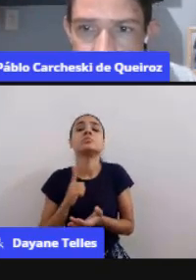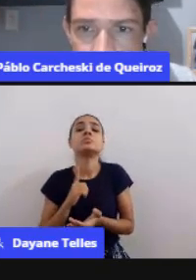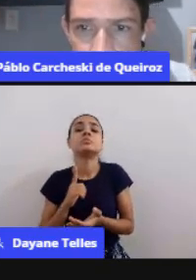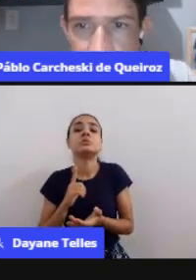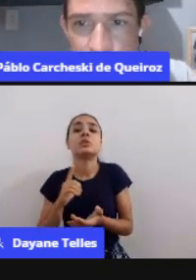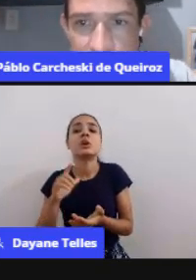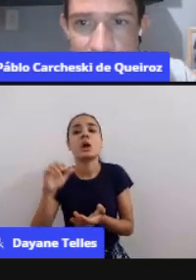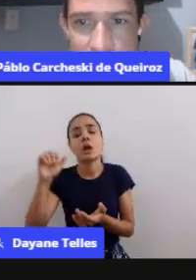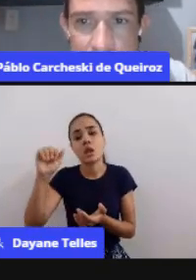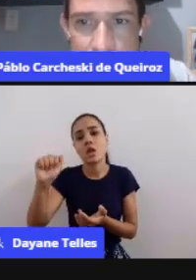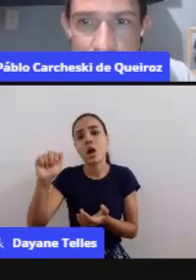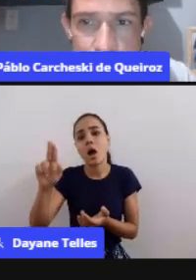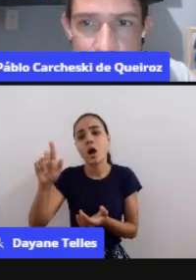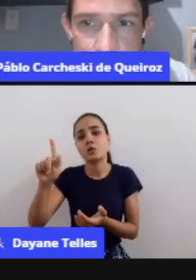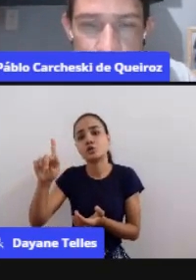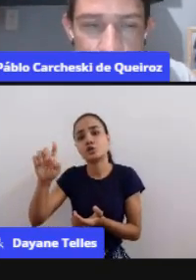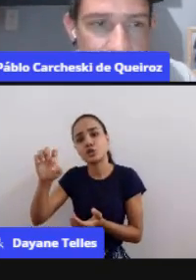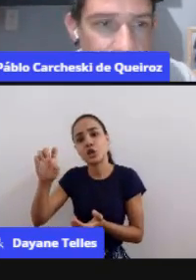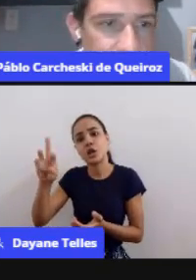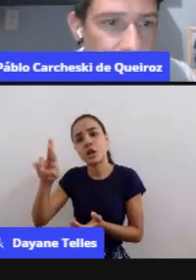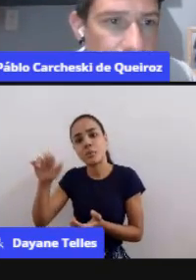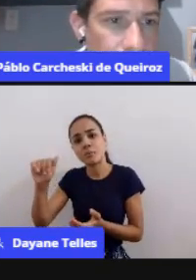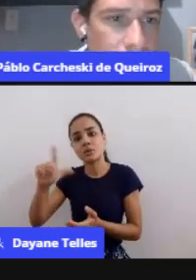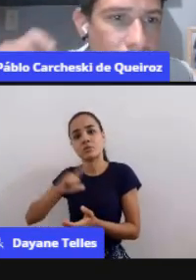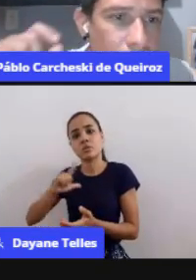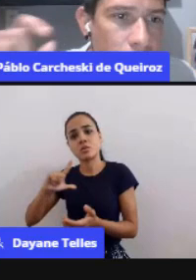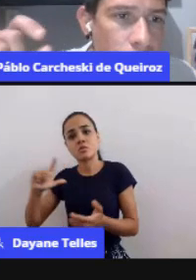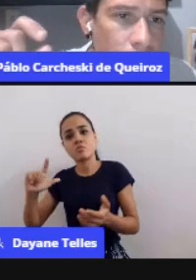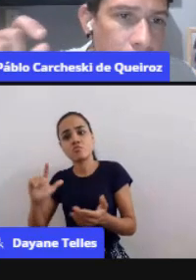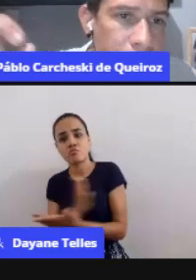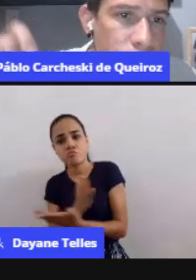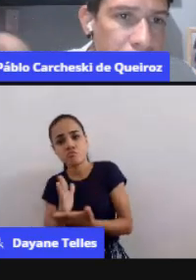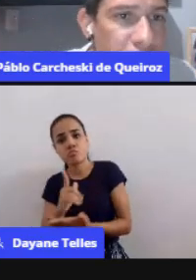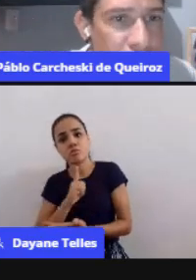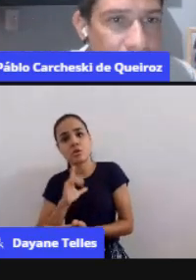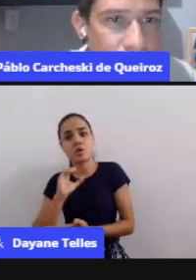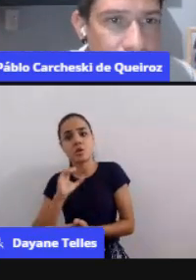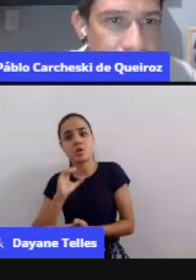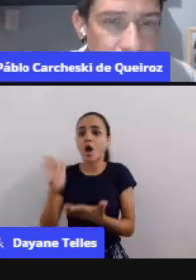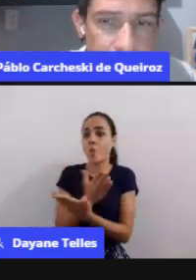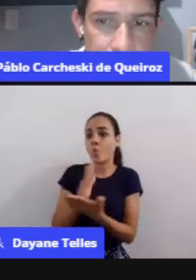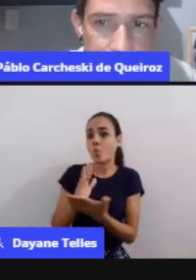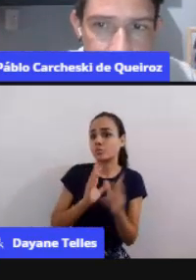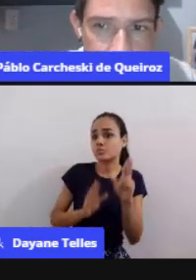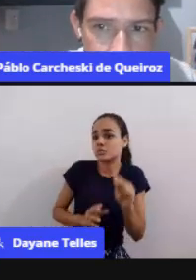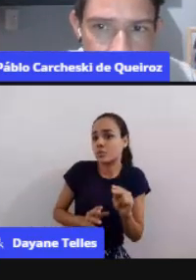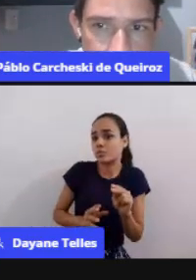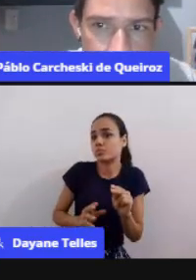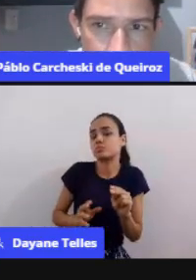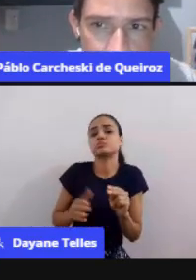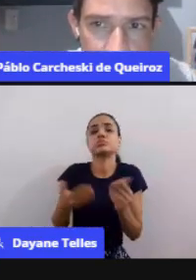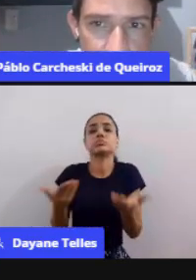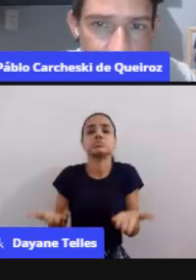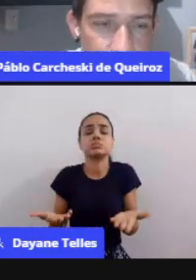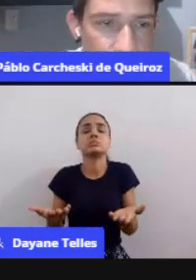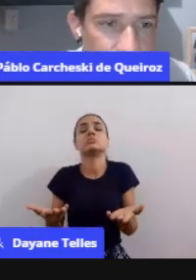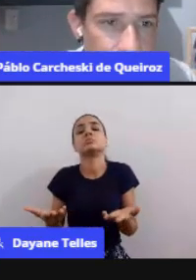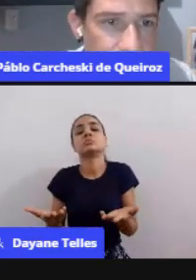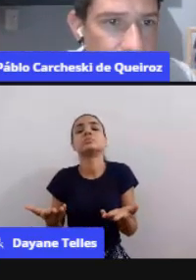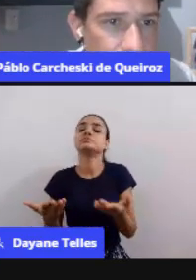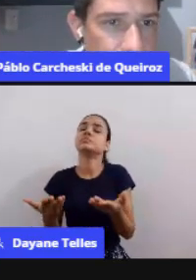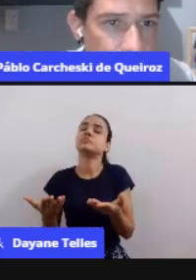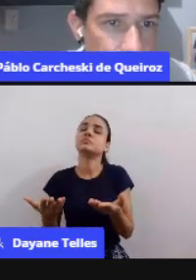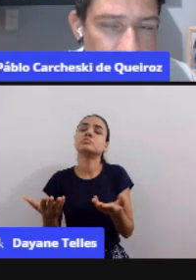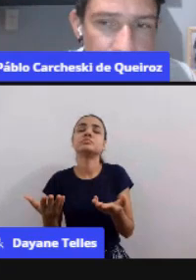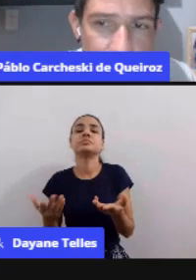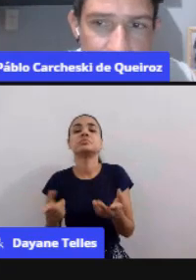né, no final de cada segmento, aquela possibilidade de ser aberto ou fechado, né? Então, a gente lá no